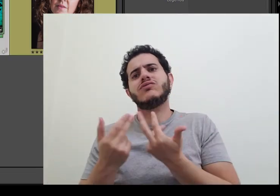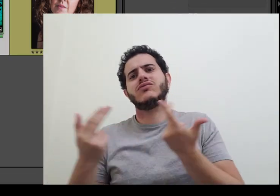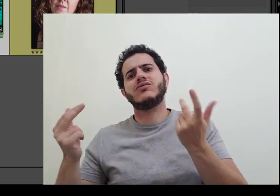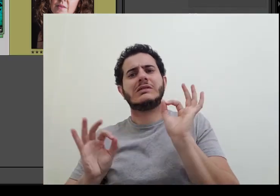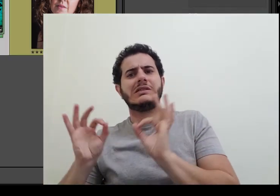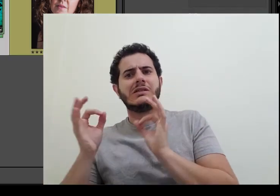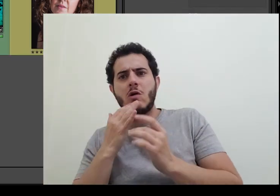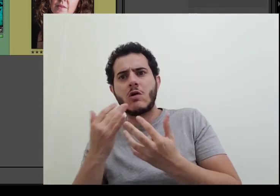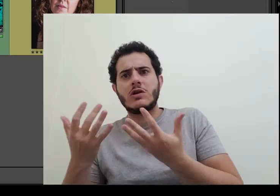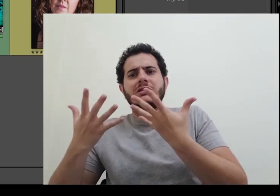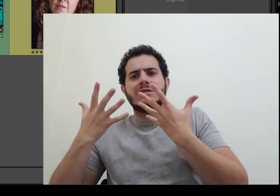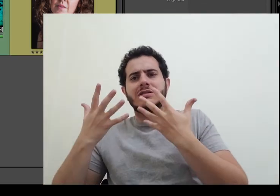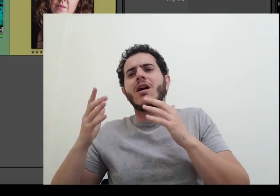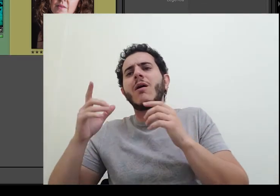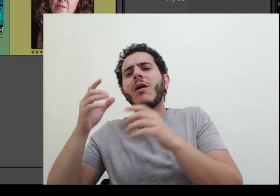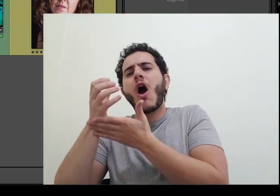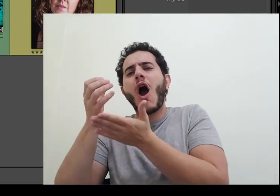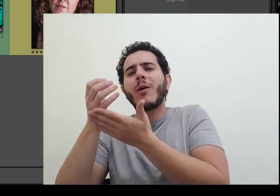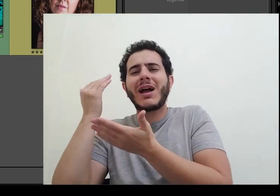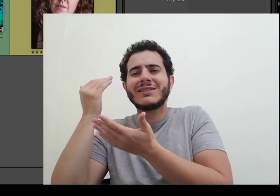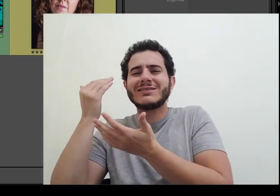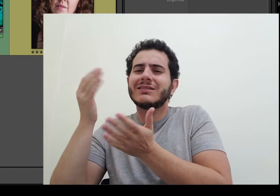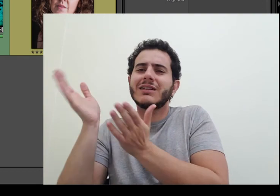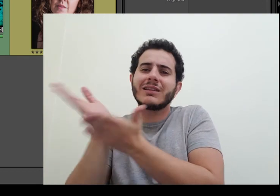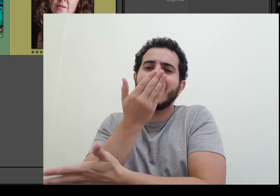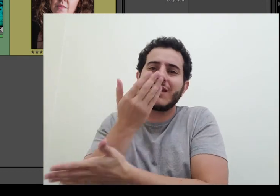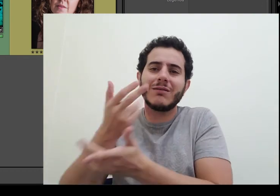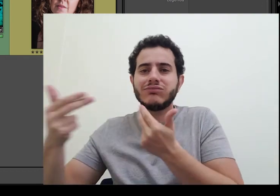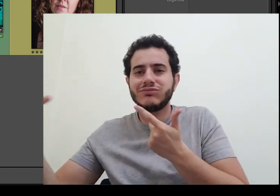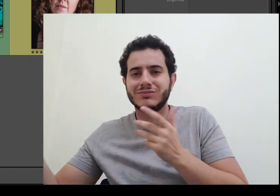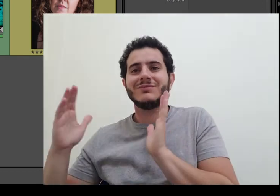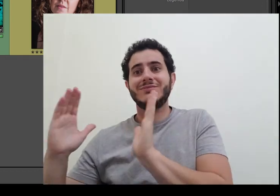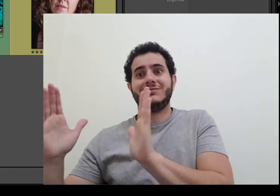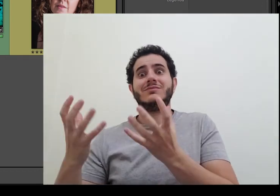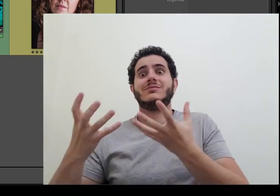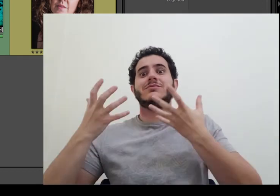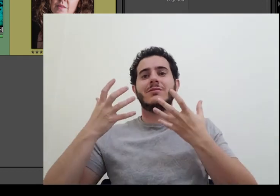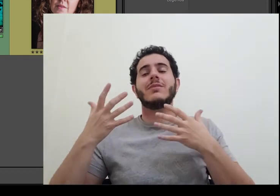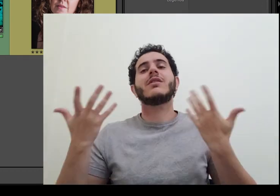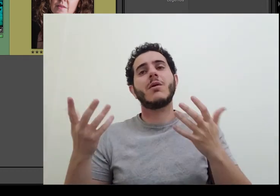Porém, essas fotos que a gente está visualizando no Lightroom, elas são apenas